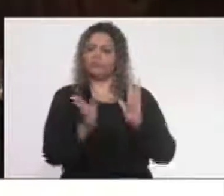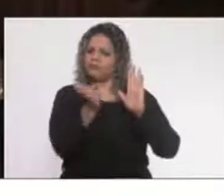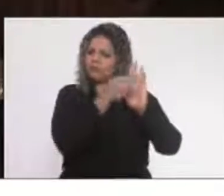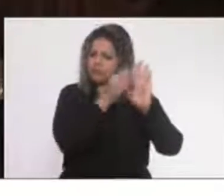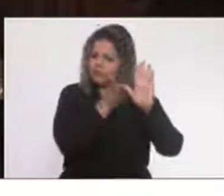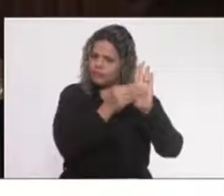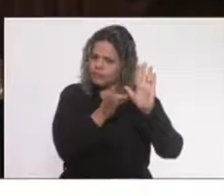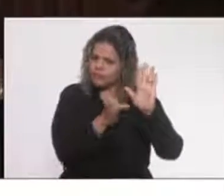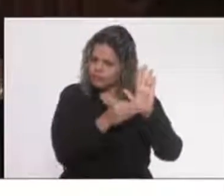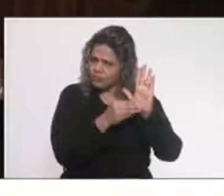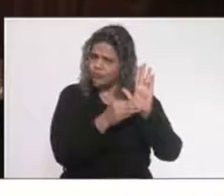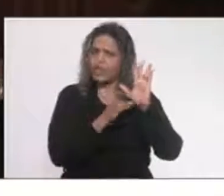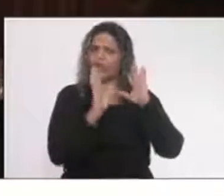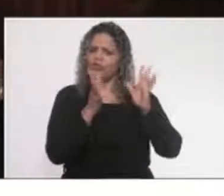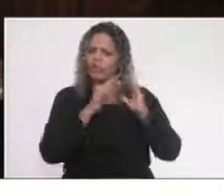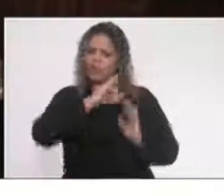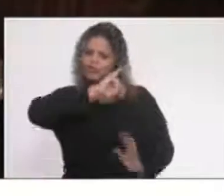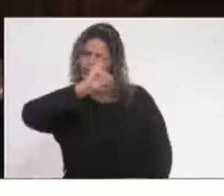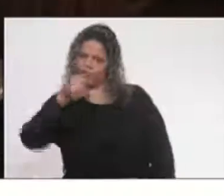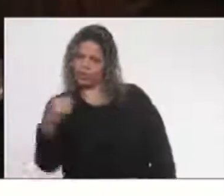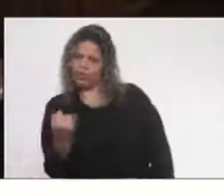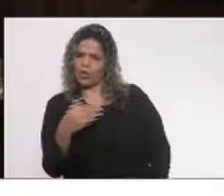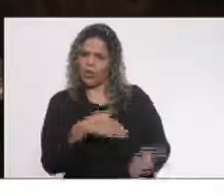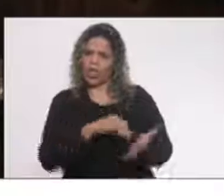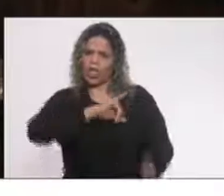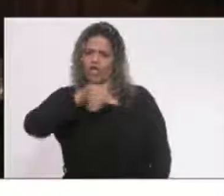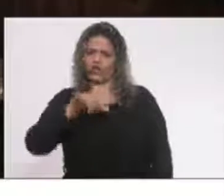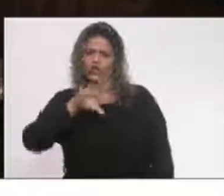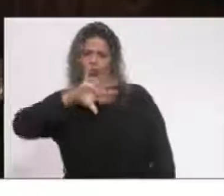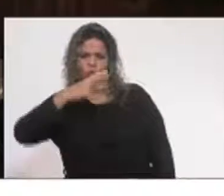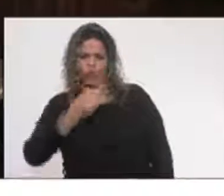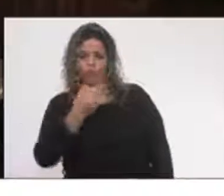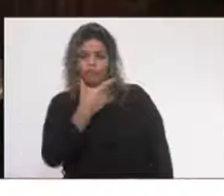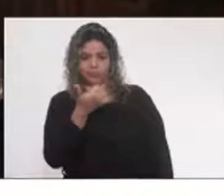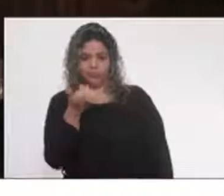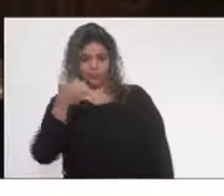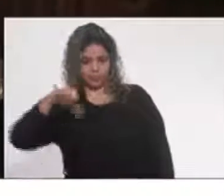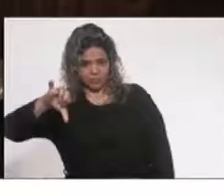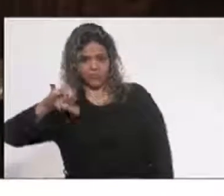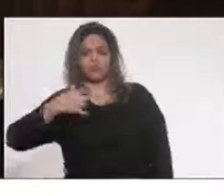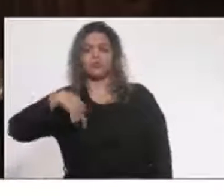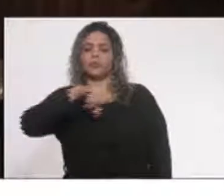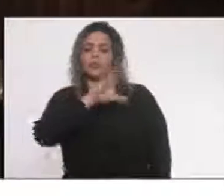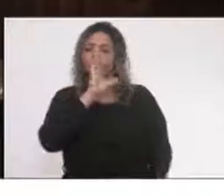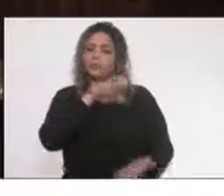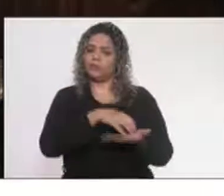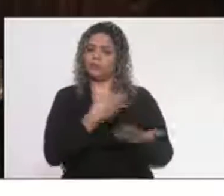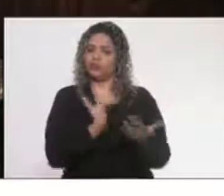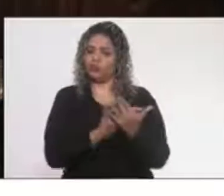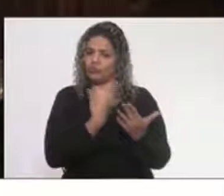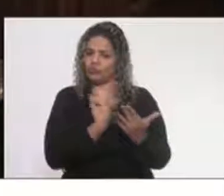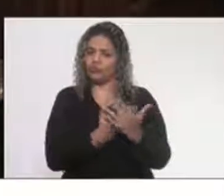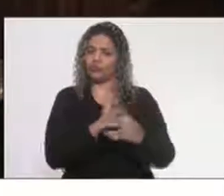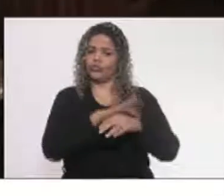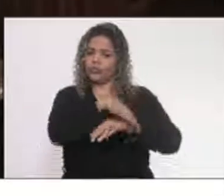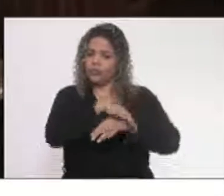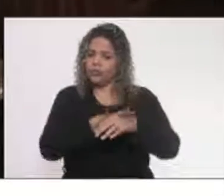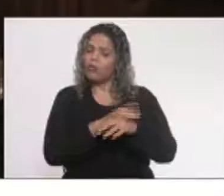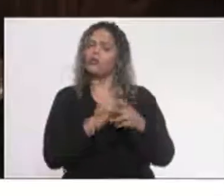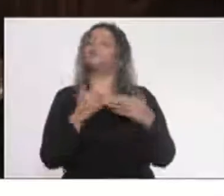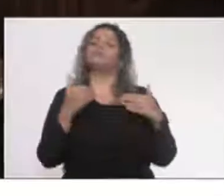dados revelados entre janeiro e junho de 2019, do Centro de Estudos da Segurança